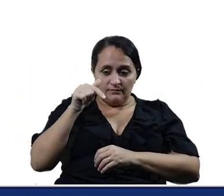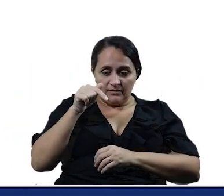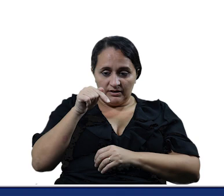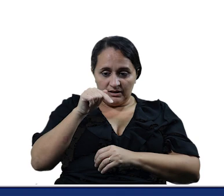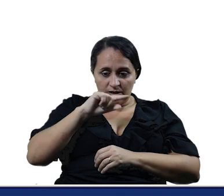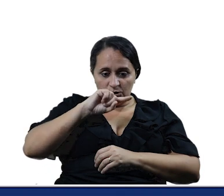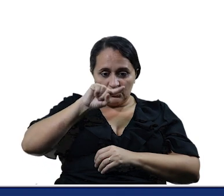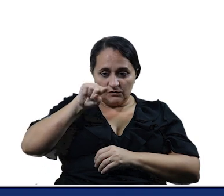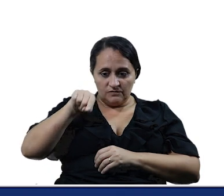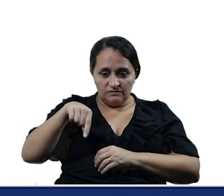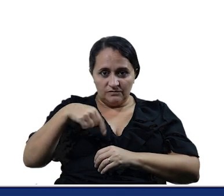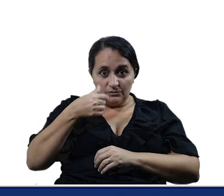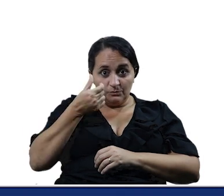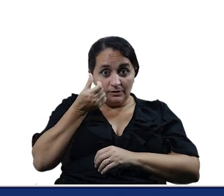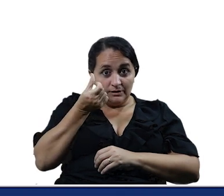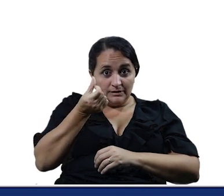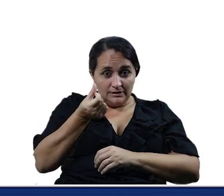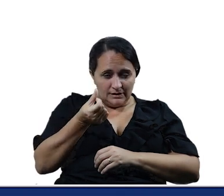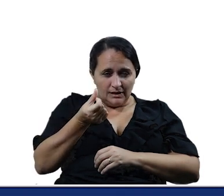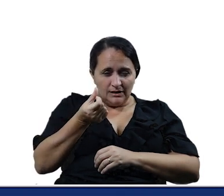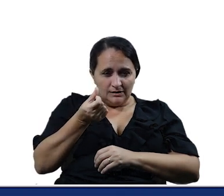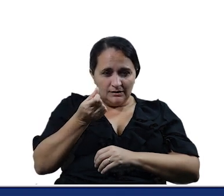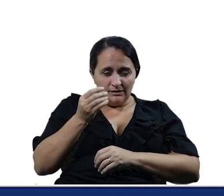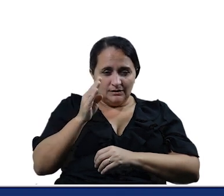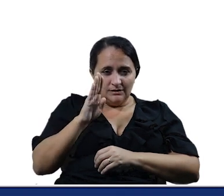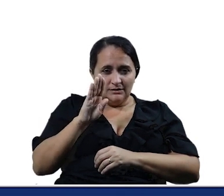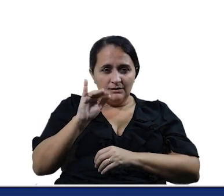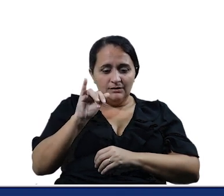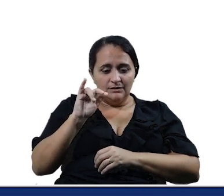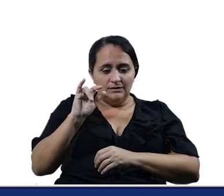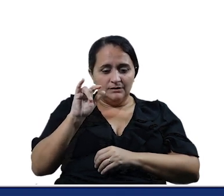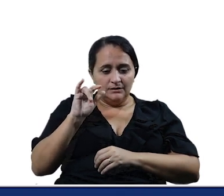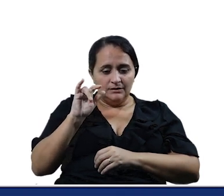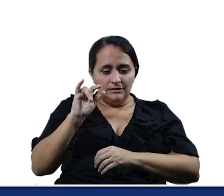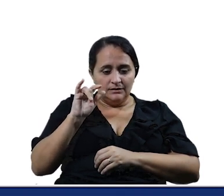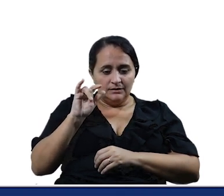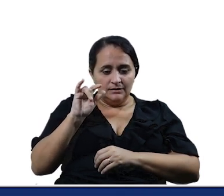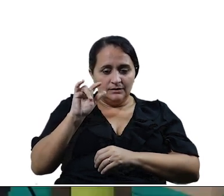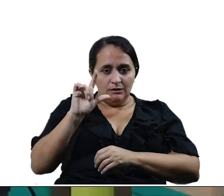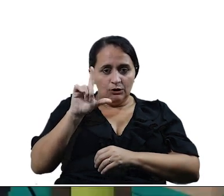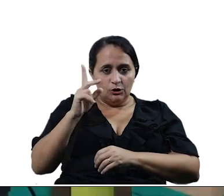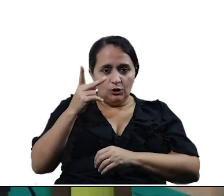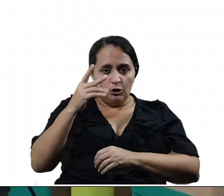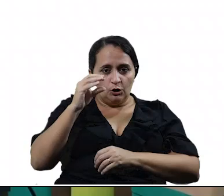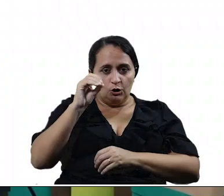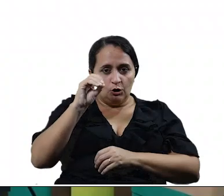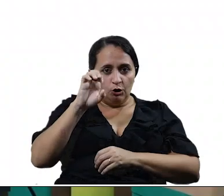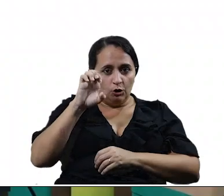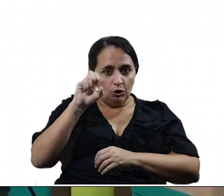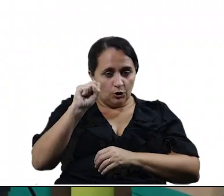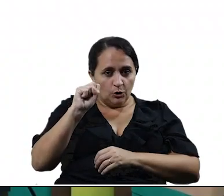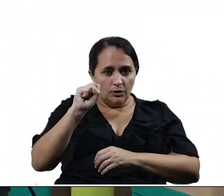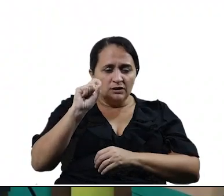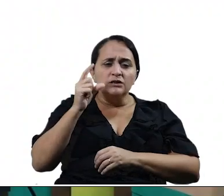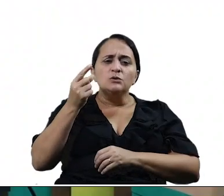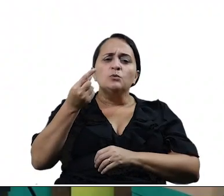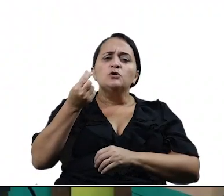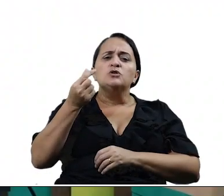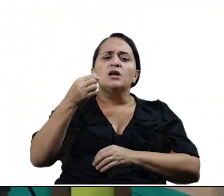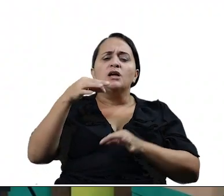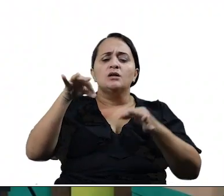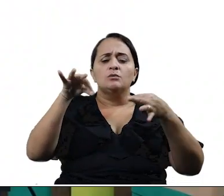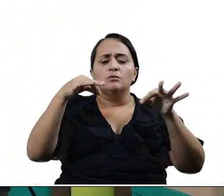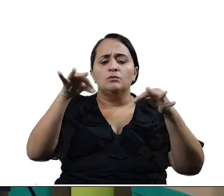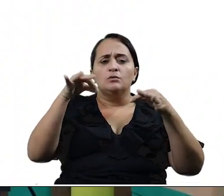7,6 bilhões são cédulas. O que são cédulas? São dinheiros de papel, né?